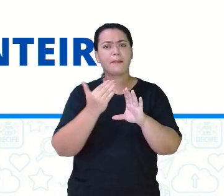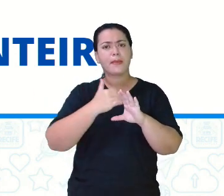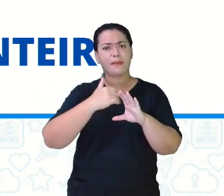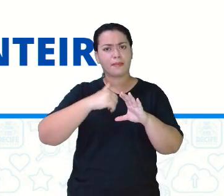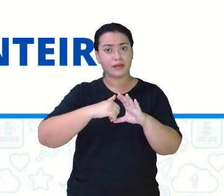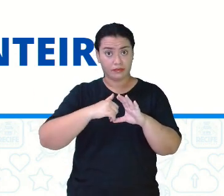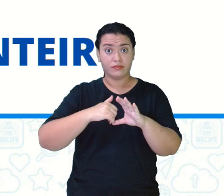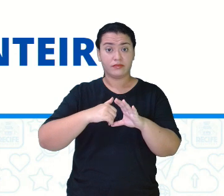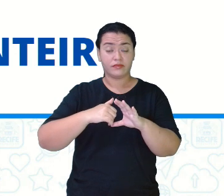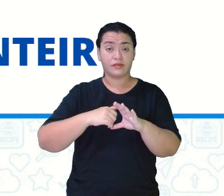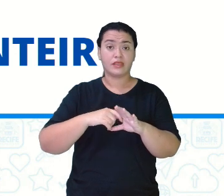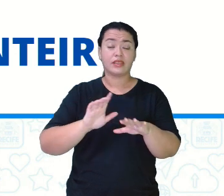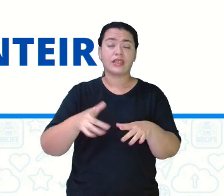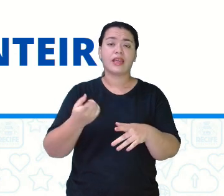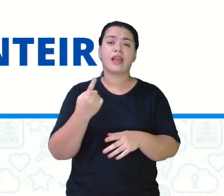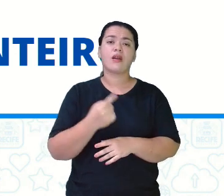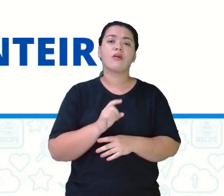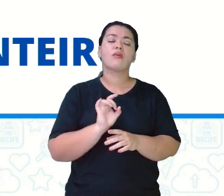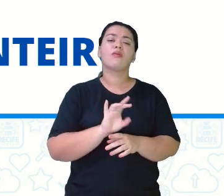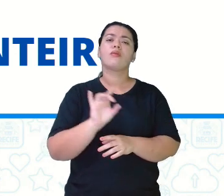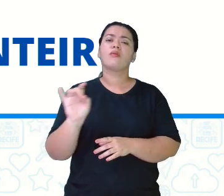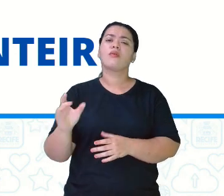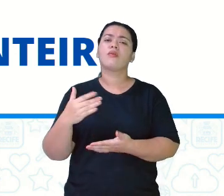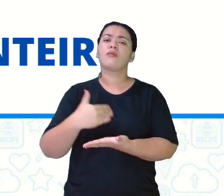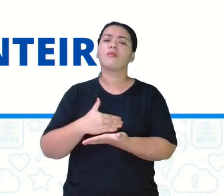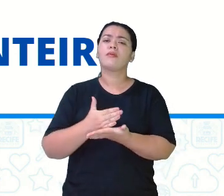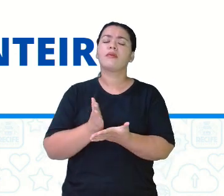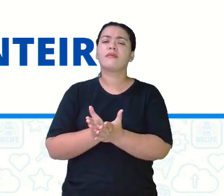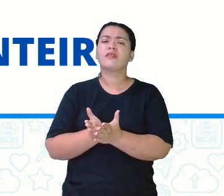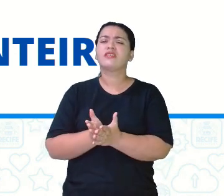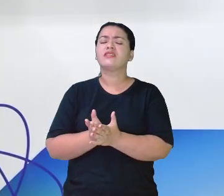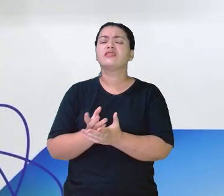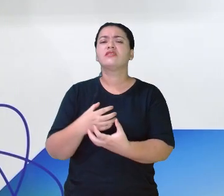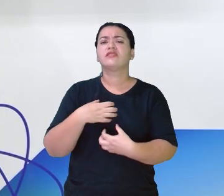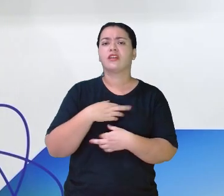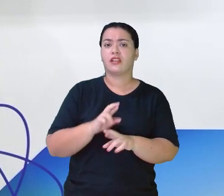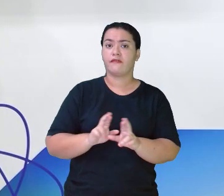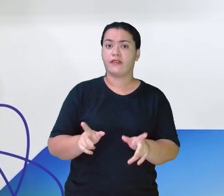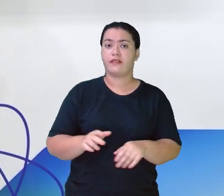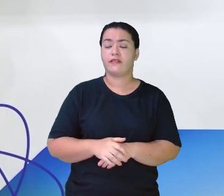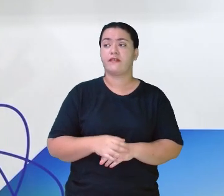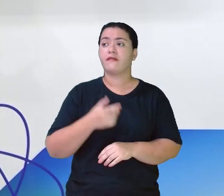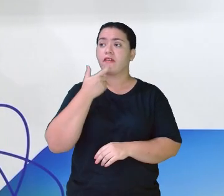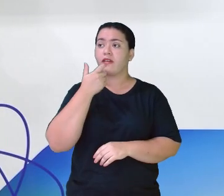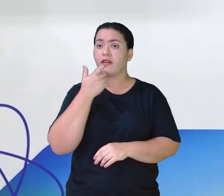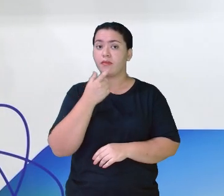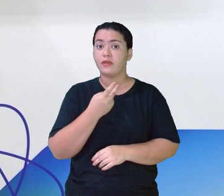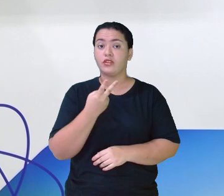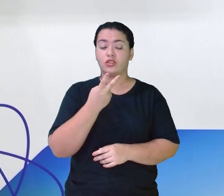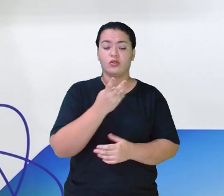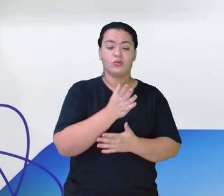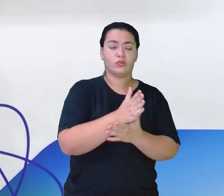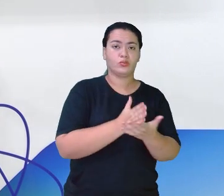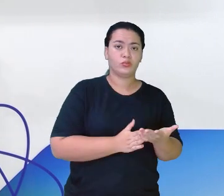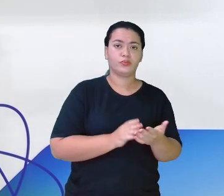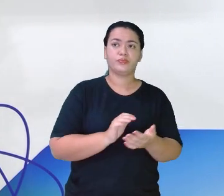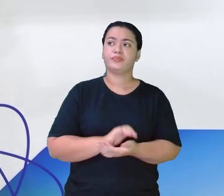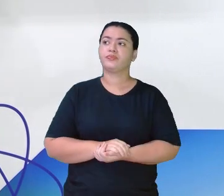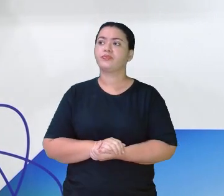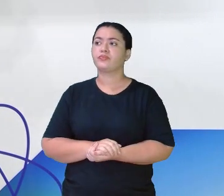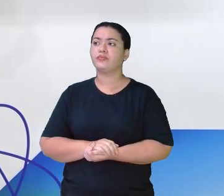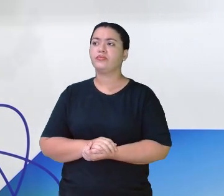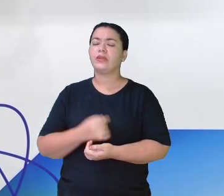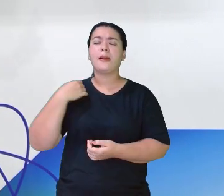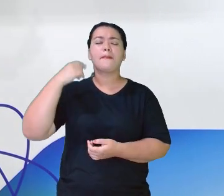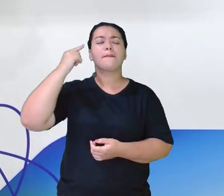não é verdade? E cada um está partido de uma forma diferente. O vermelho eu parti em 2 pedaços. Pensa aí